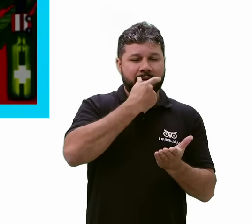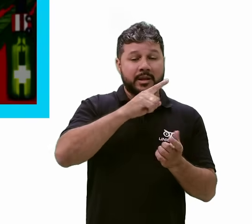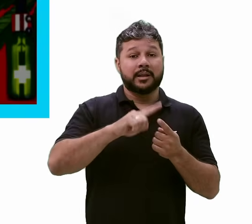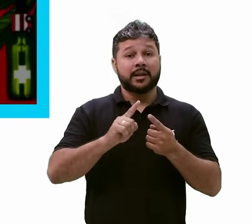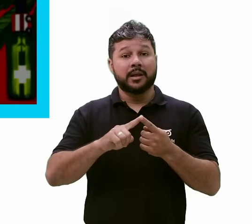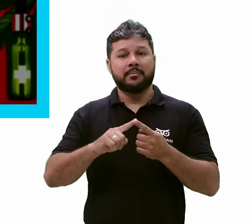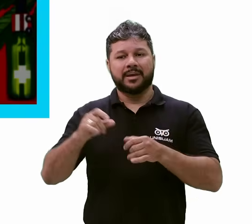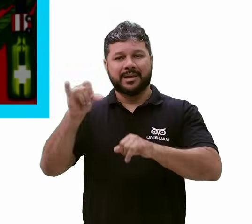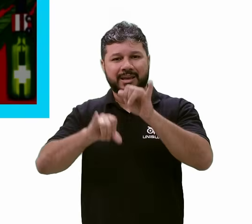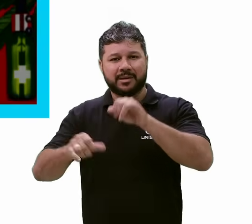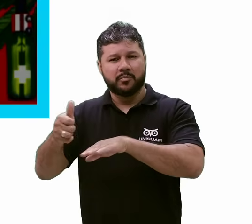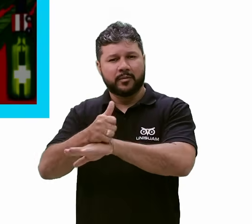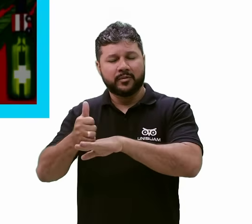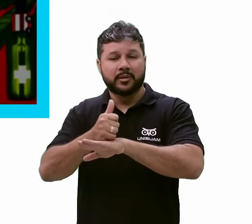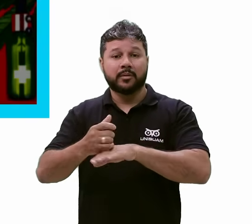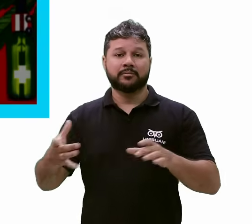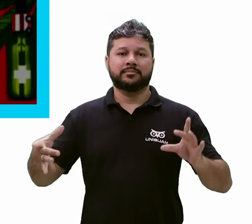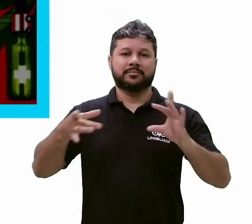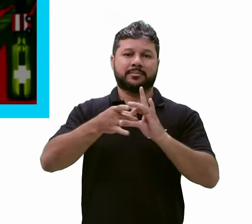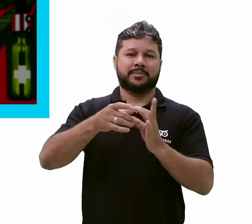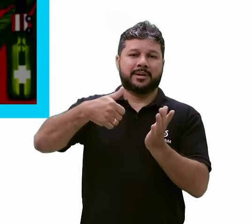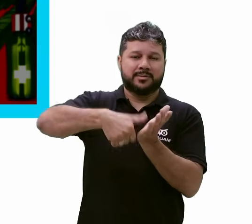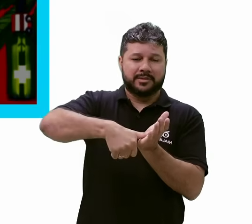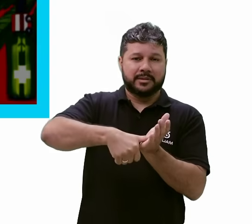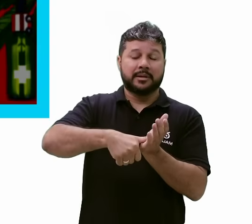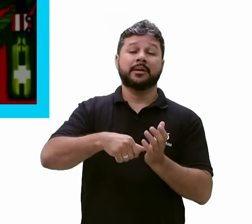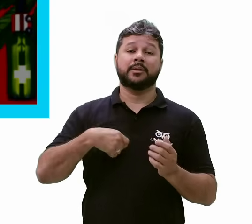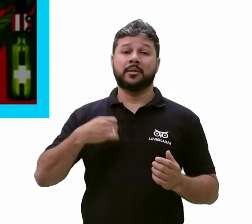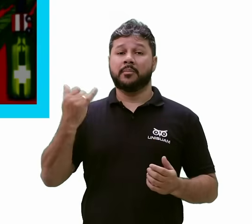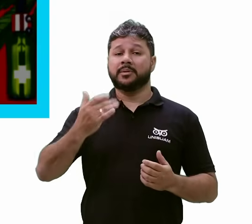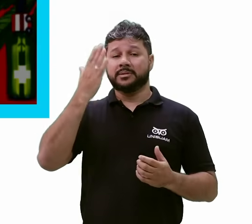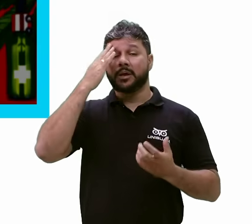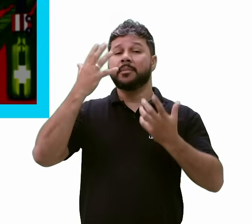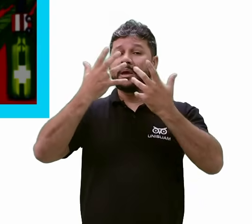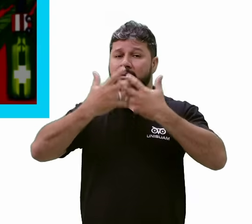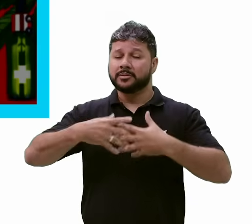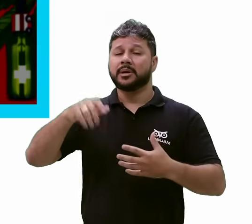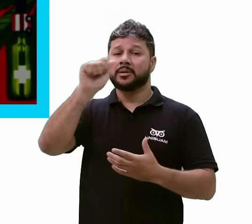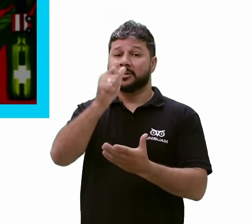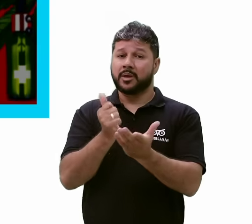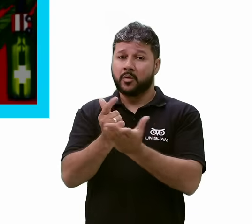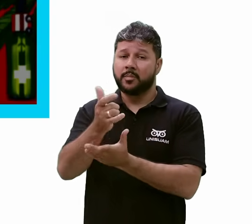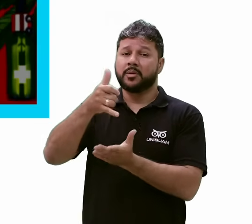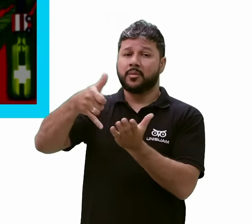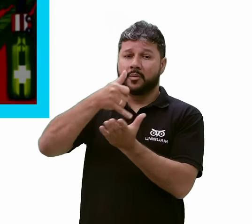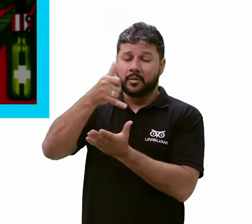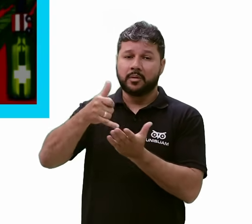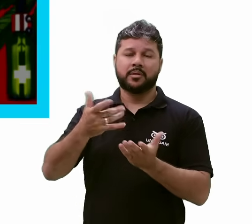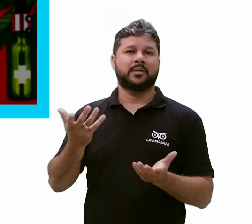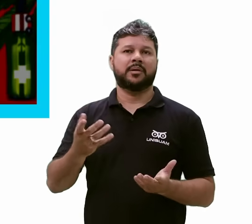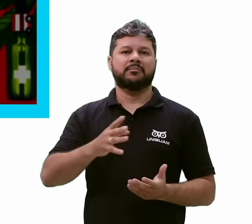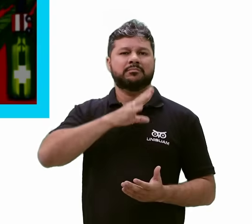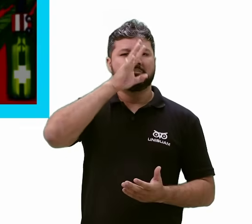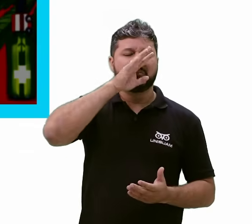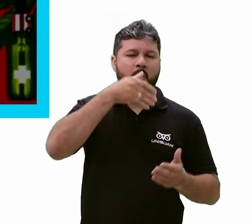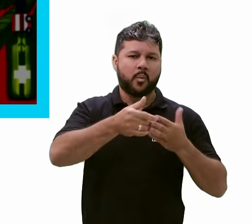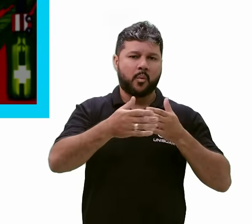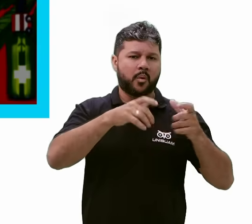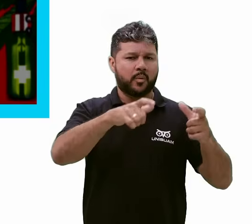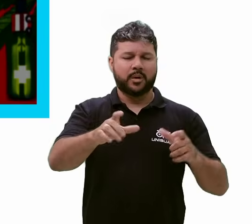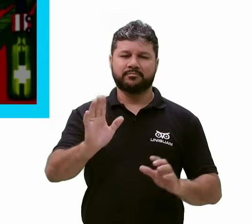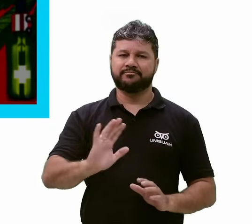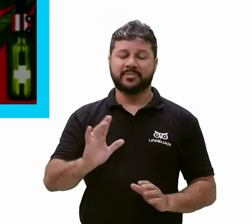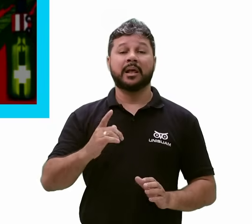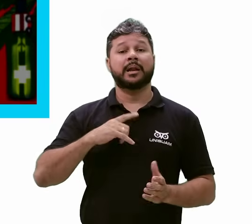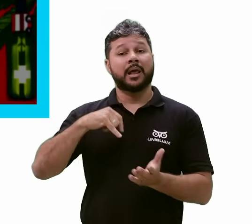né? Então, assim, é muito importante também saber como funciona a associação que você está comprando óleo. Você não vai comprar aí de qualquer lugar. Até